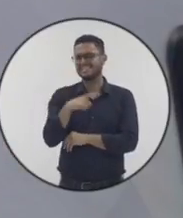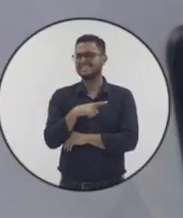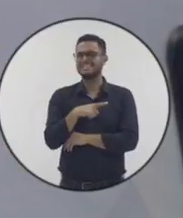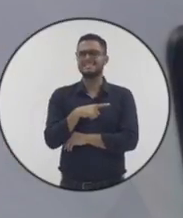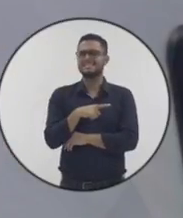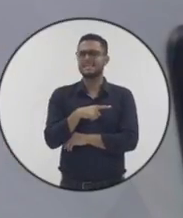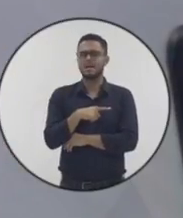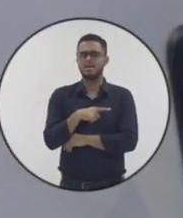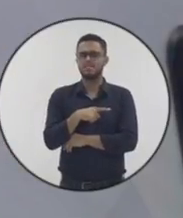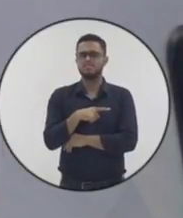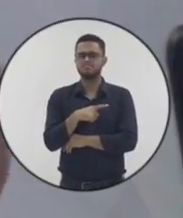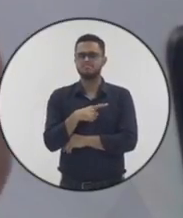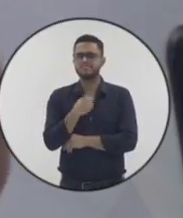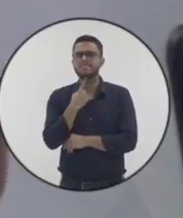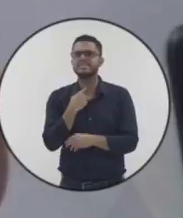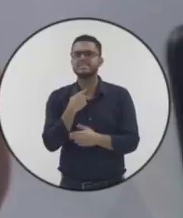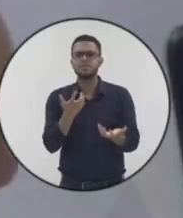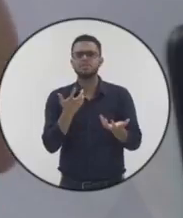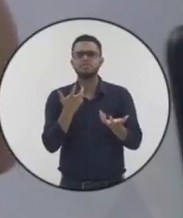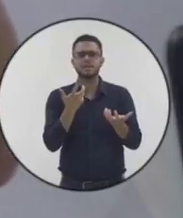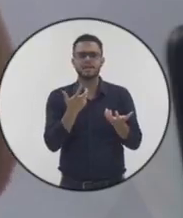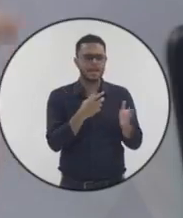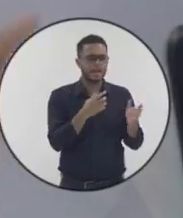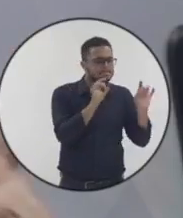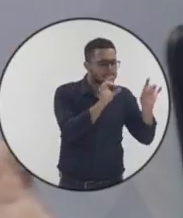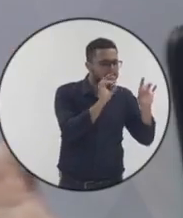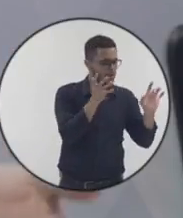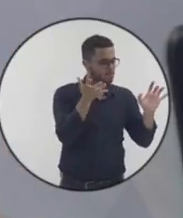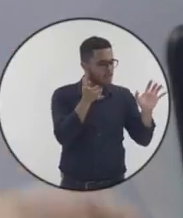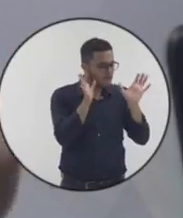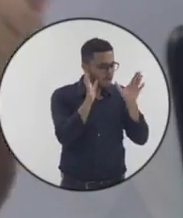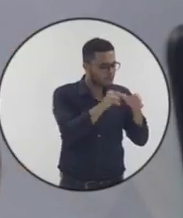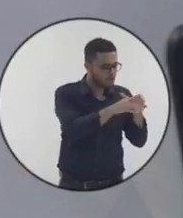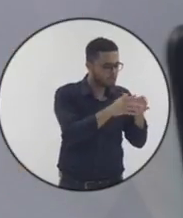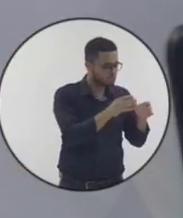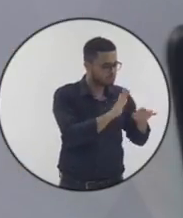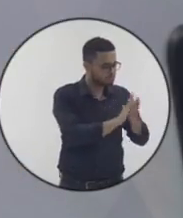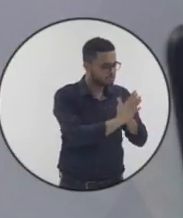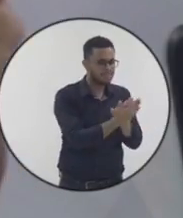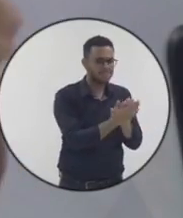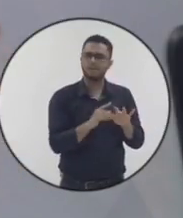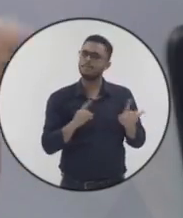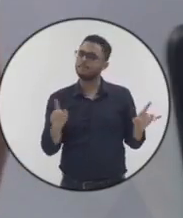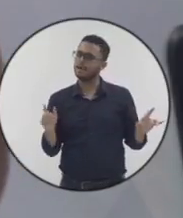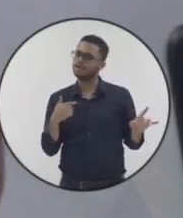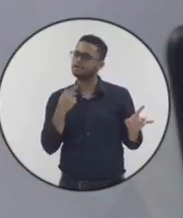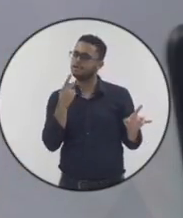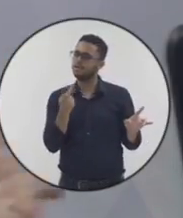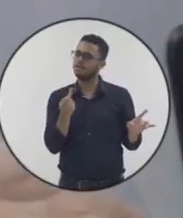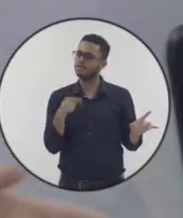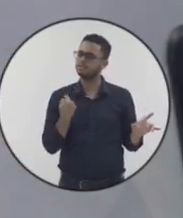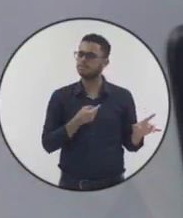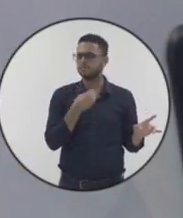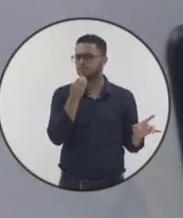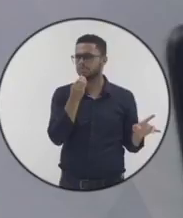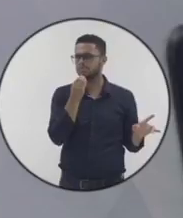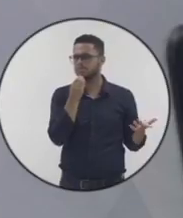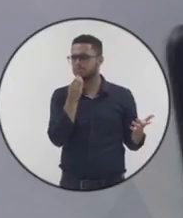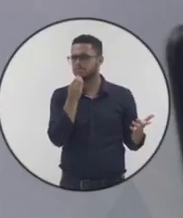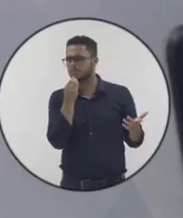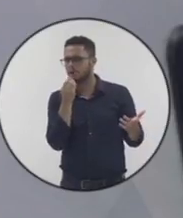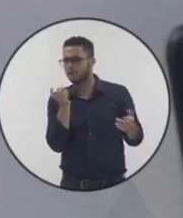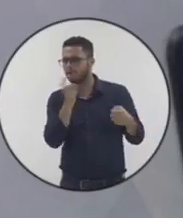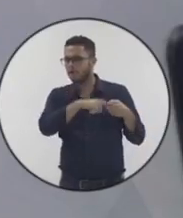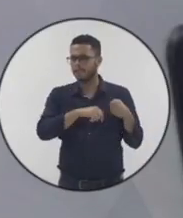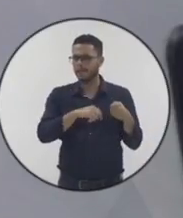de buscar especializações para atender a população trans. E aí eu diria que a gente pode tentar resgatar o próprio legado,